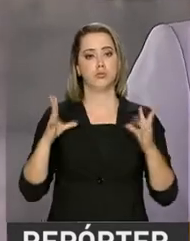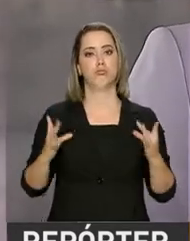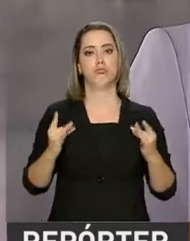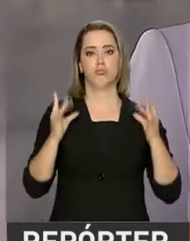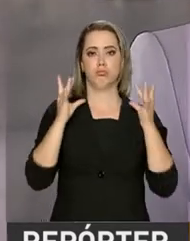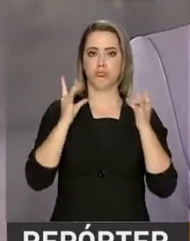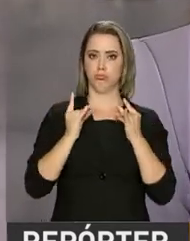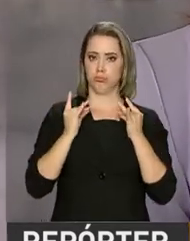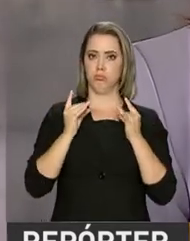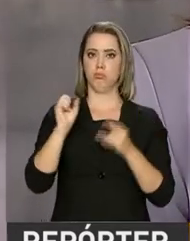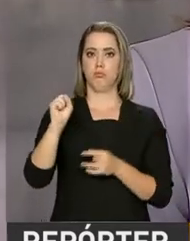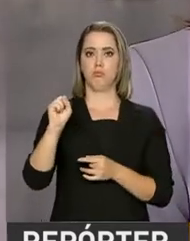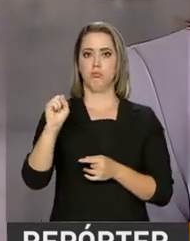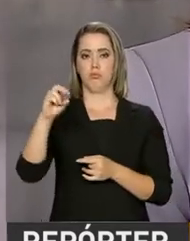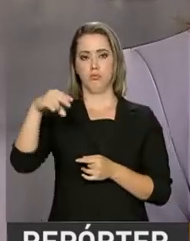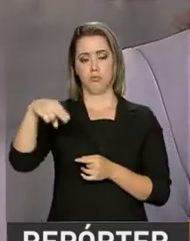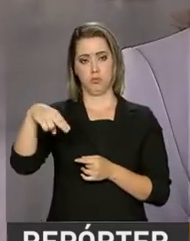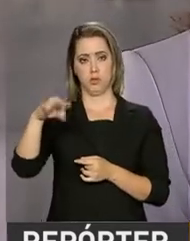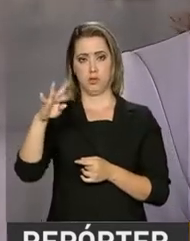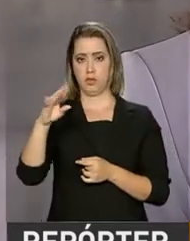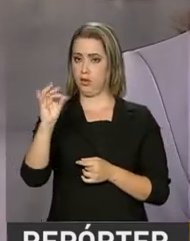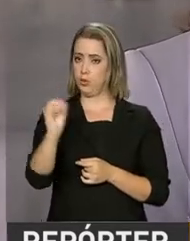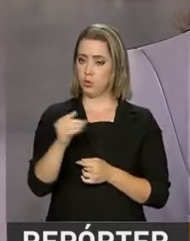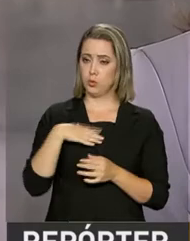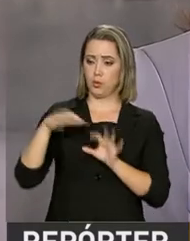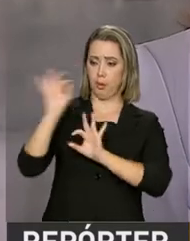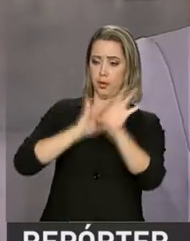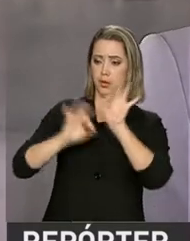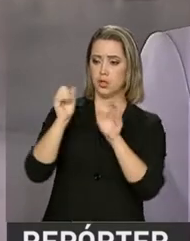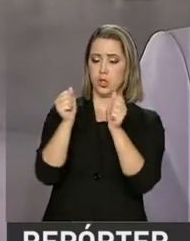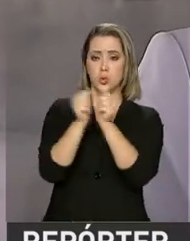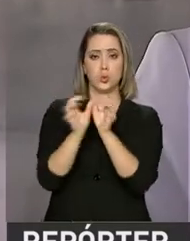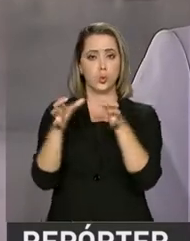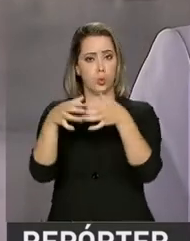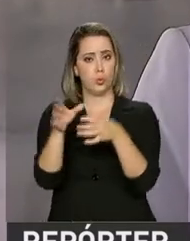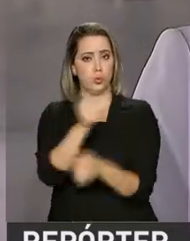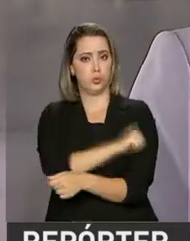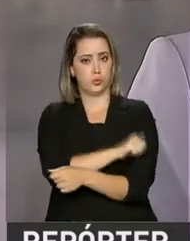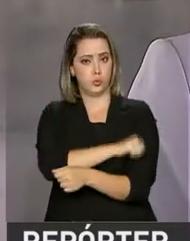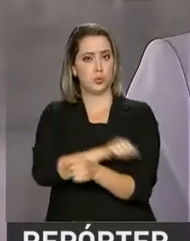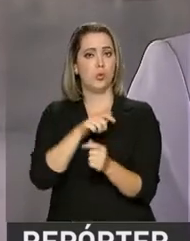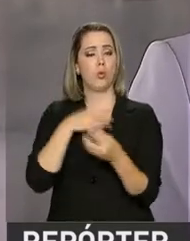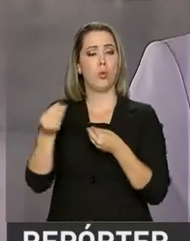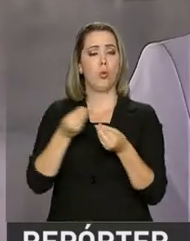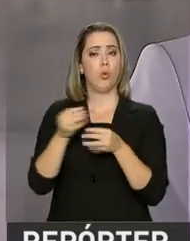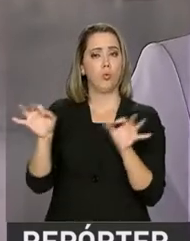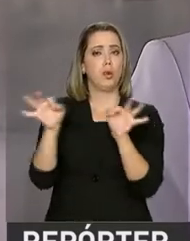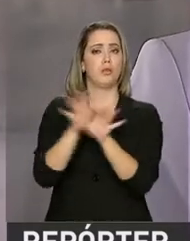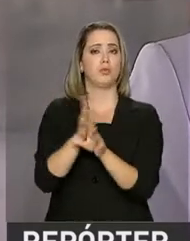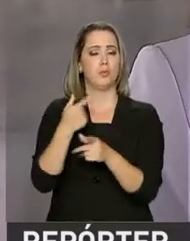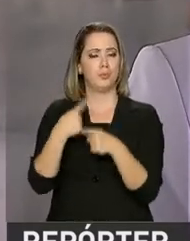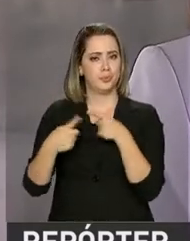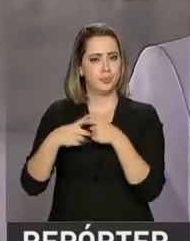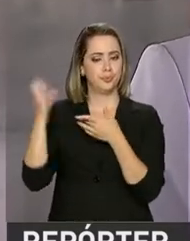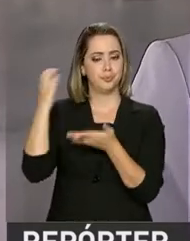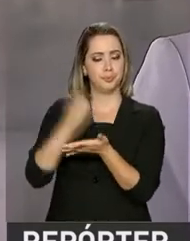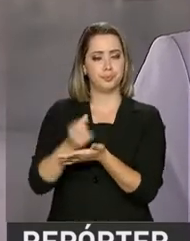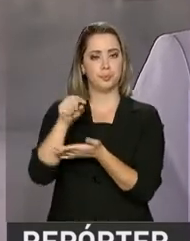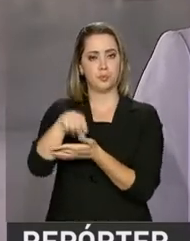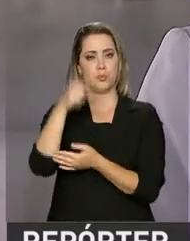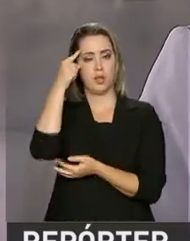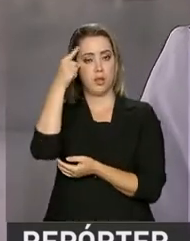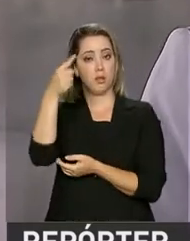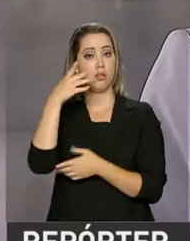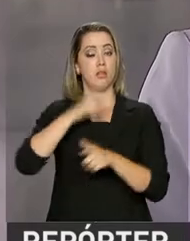irá ao rio de janeiro para tratar junto às autoridades locais estratégias de enfrentamento à criminalidade segundo ele a idéia